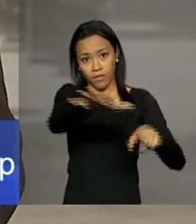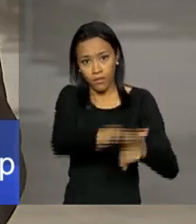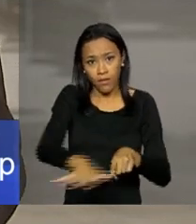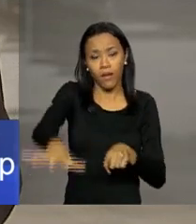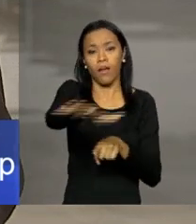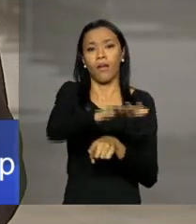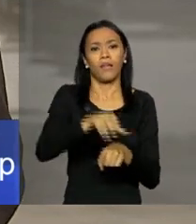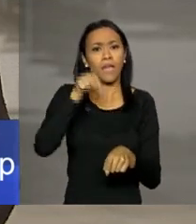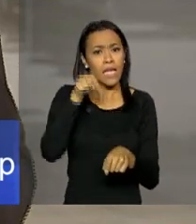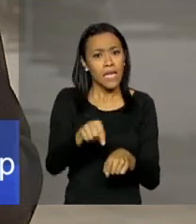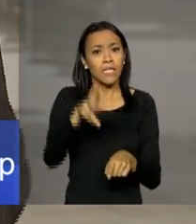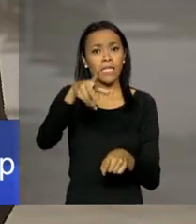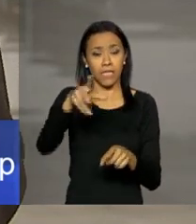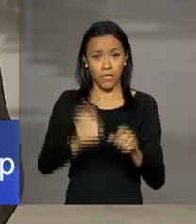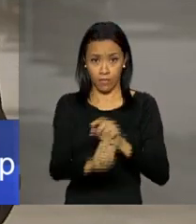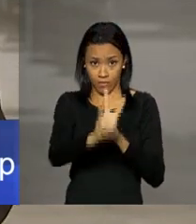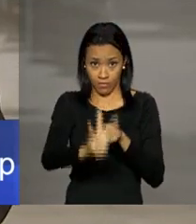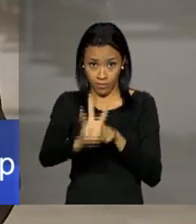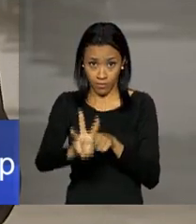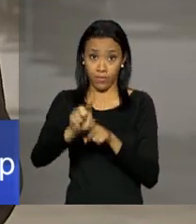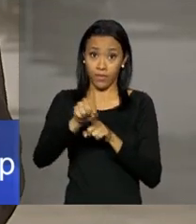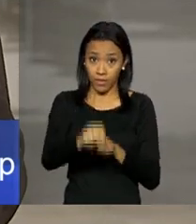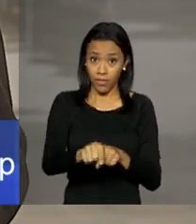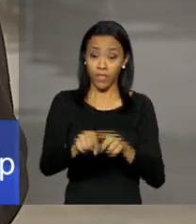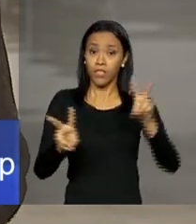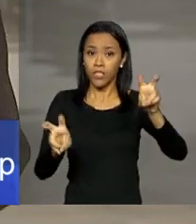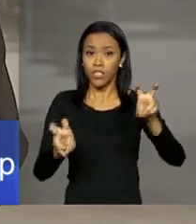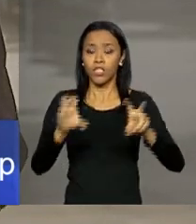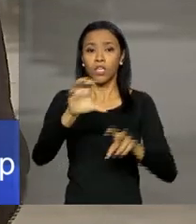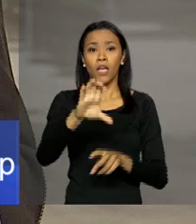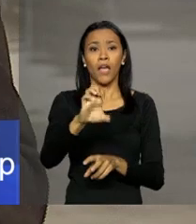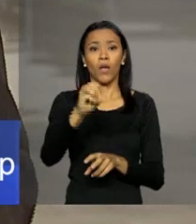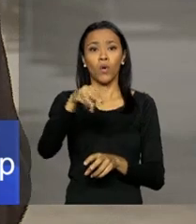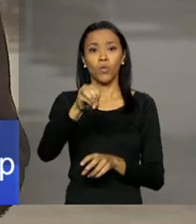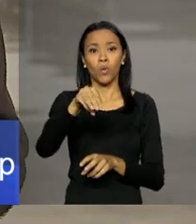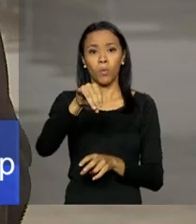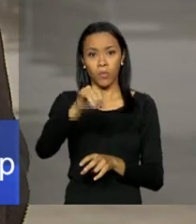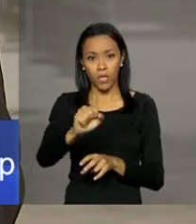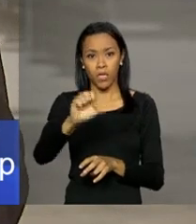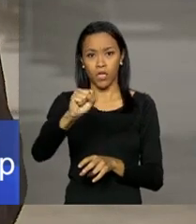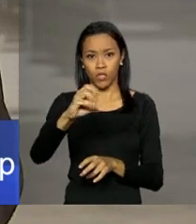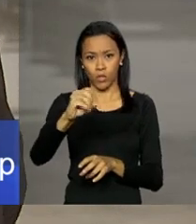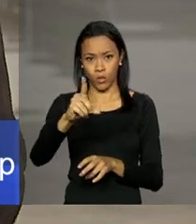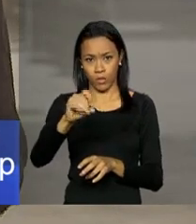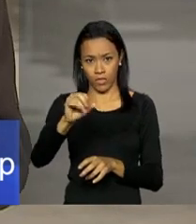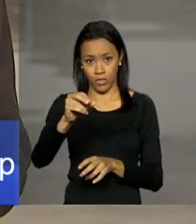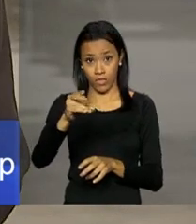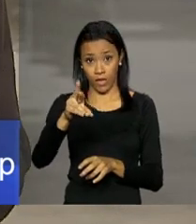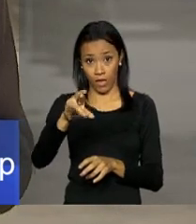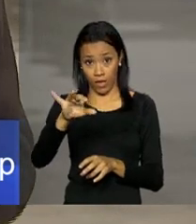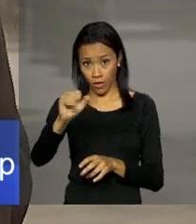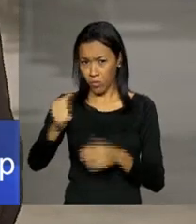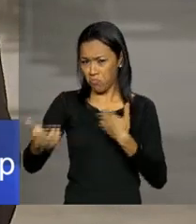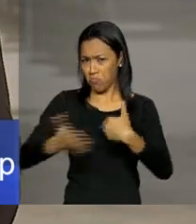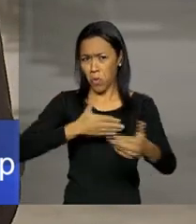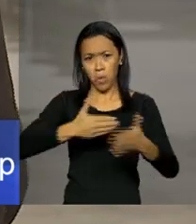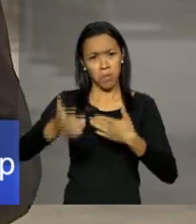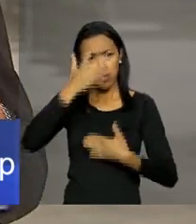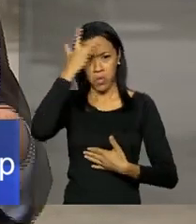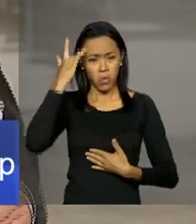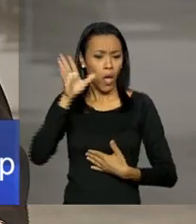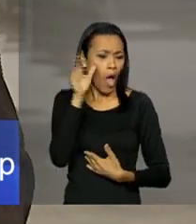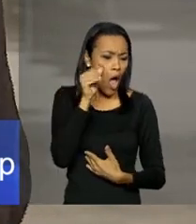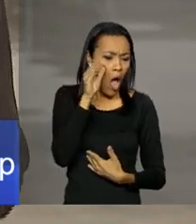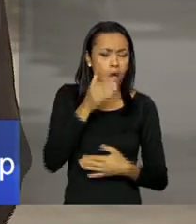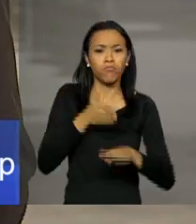Observatório Nacional de economia solidária e do cooperativismo poderá ser pode ser acessado Então por qualquer pessoa de